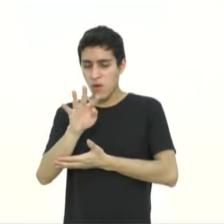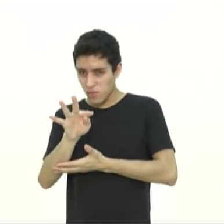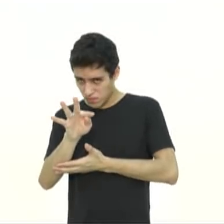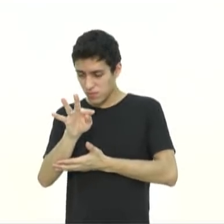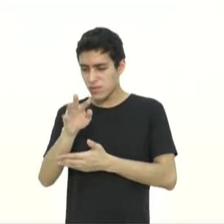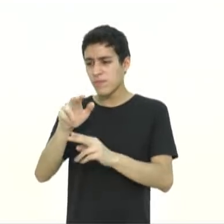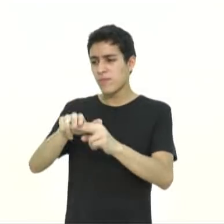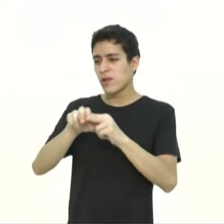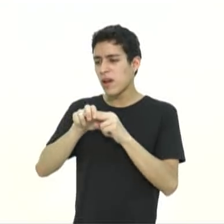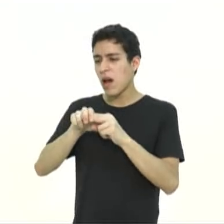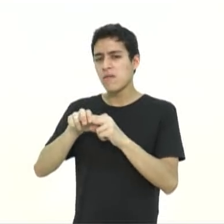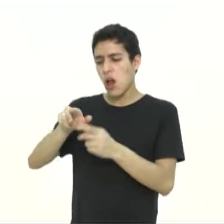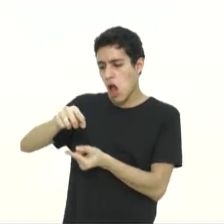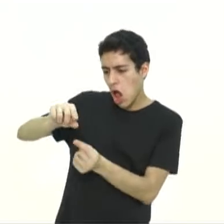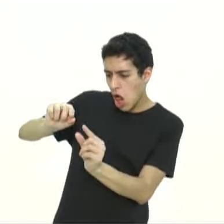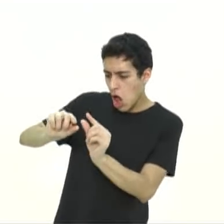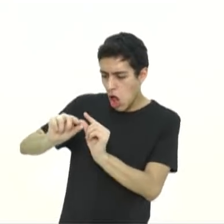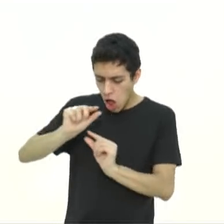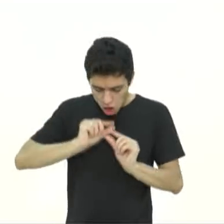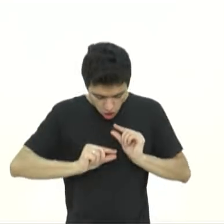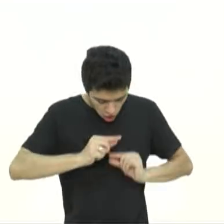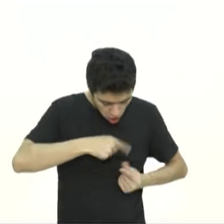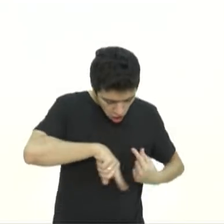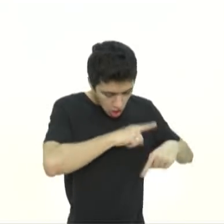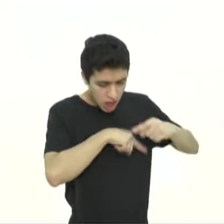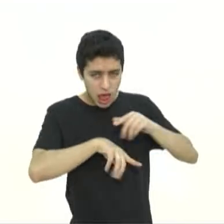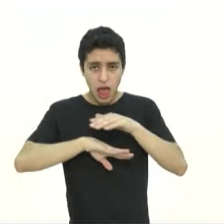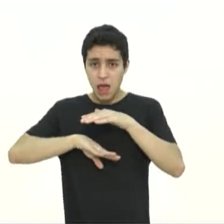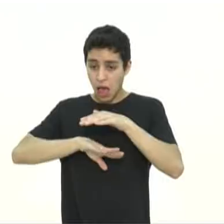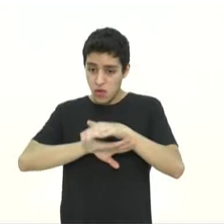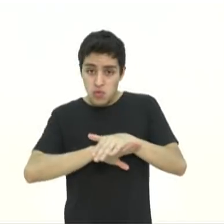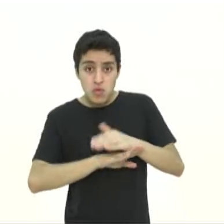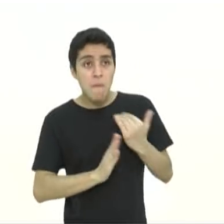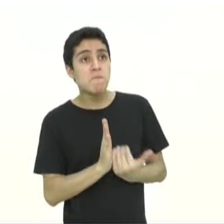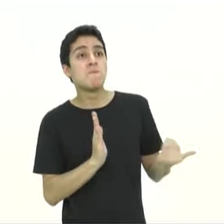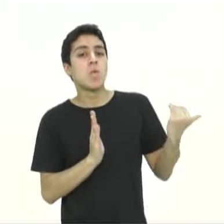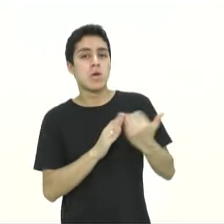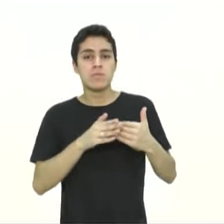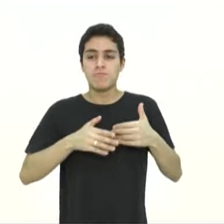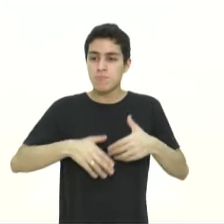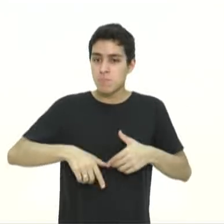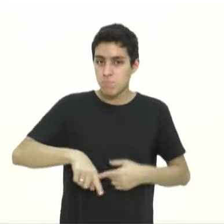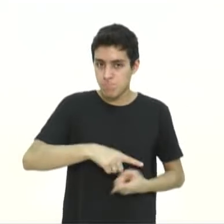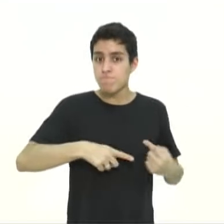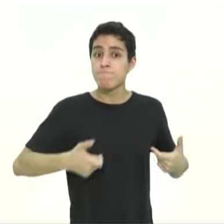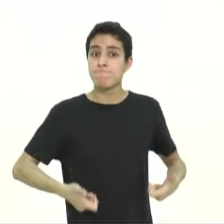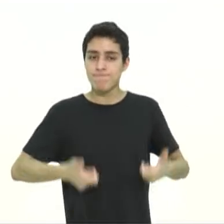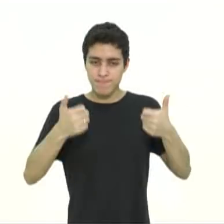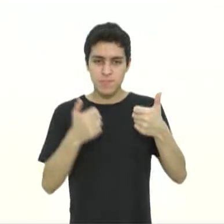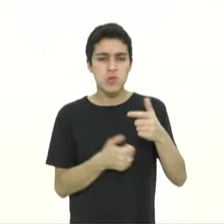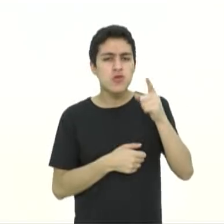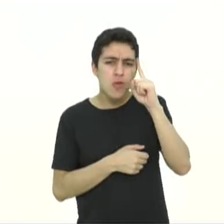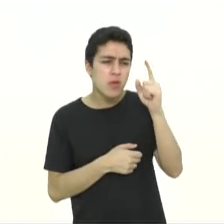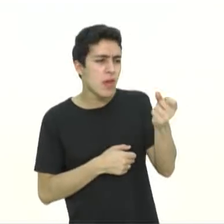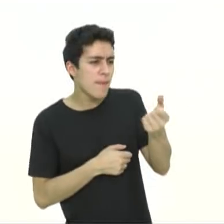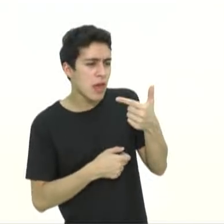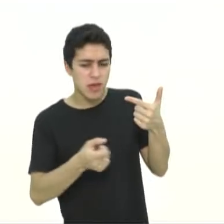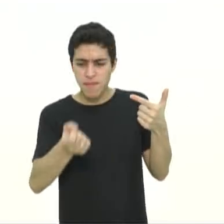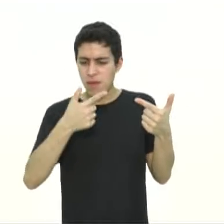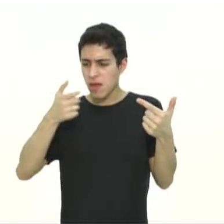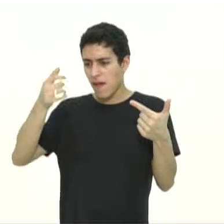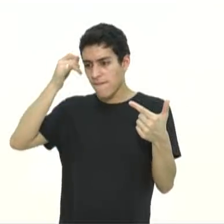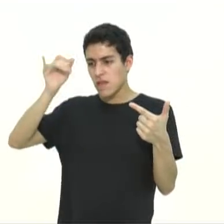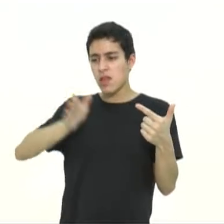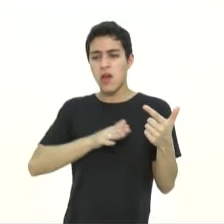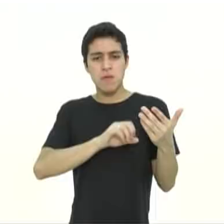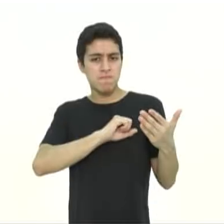o que é, mas que aos bilhões ajudam a digestão. Cada dia uma aspirina previne um infarto. Uma taça de